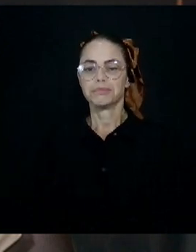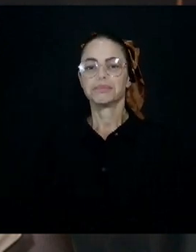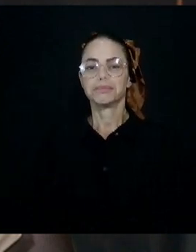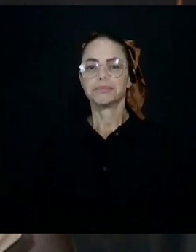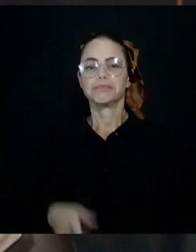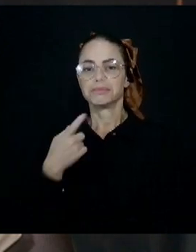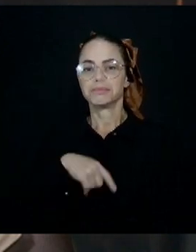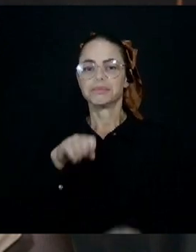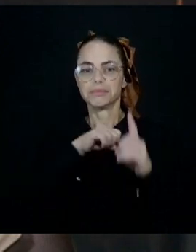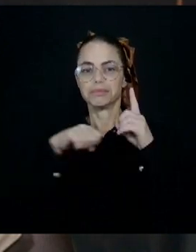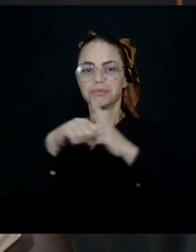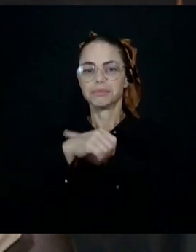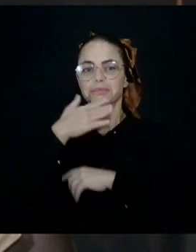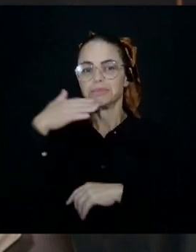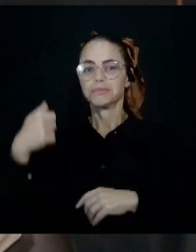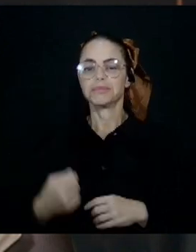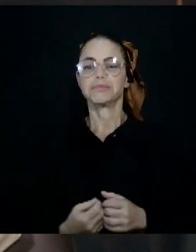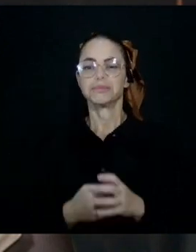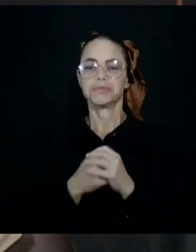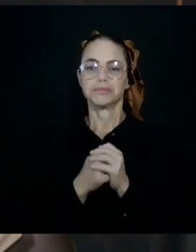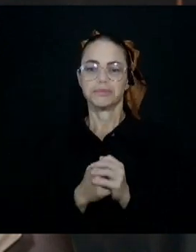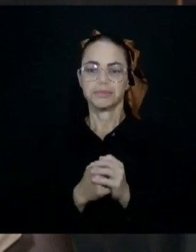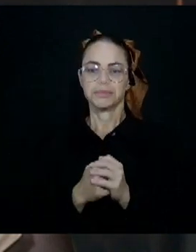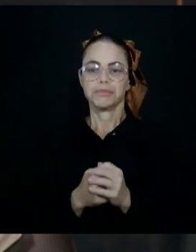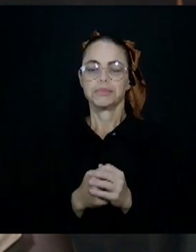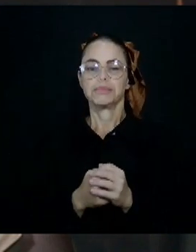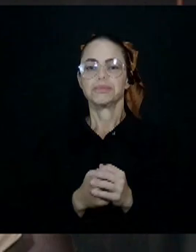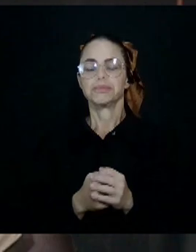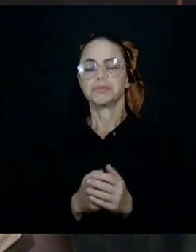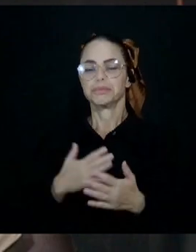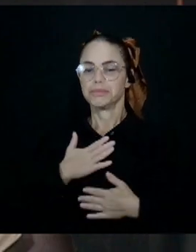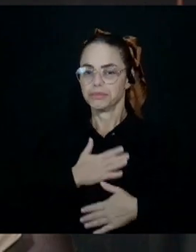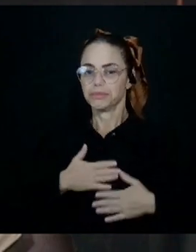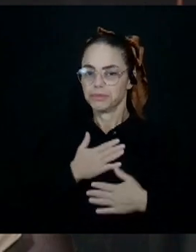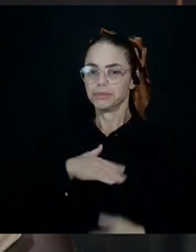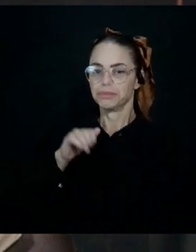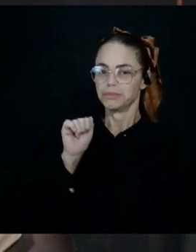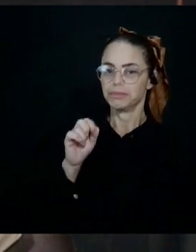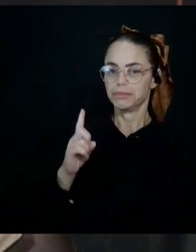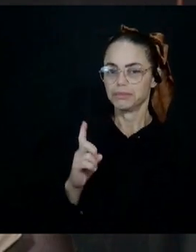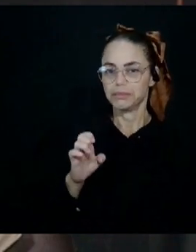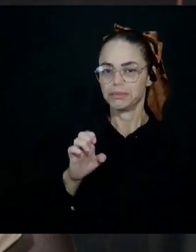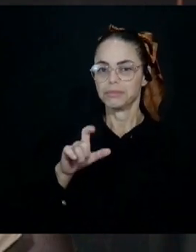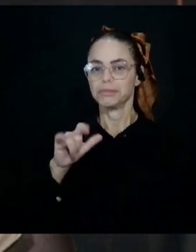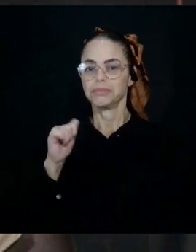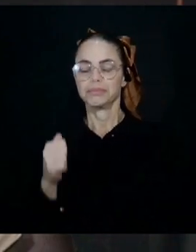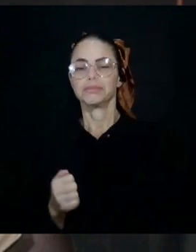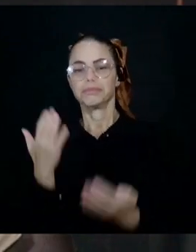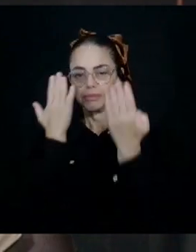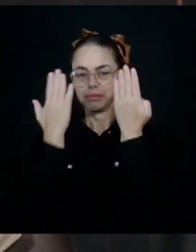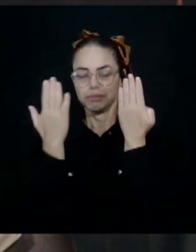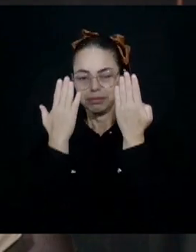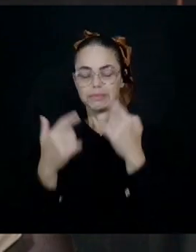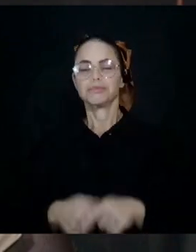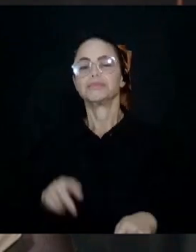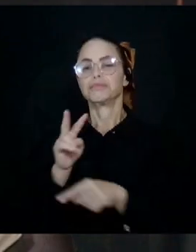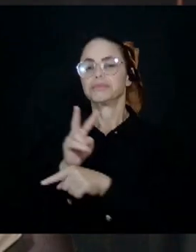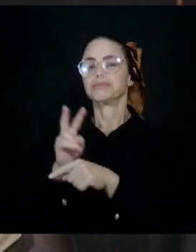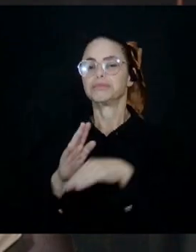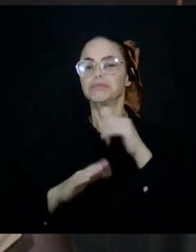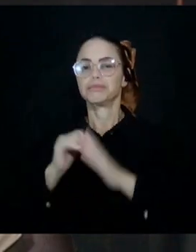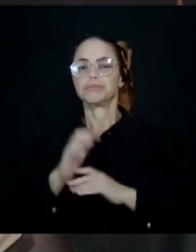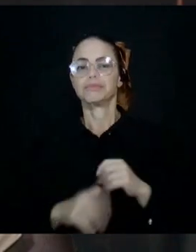como um todo. Então, muito prazer, eu sou a Adele, psicóloga, especialista em saúde da mulher, e vamos aí falar sobre esse tema